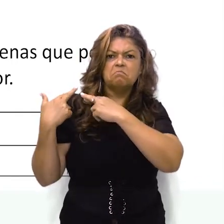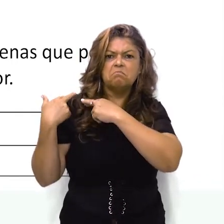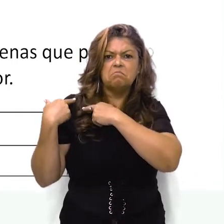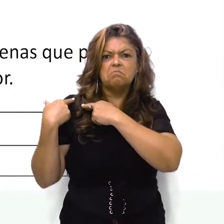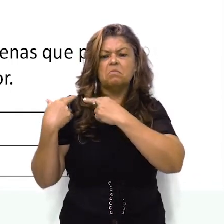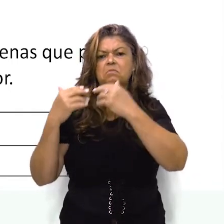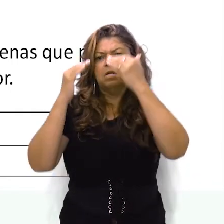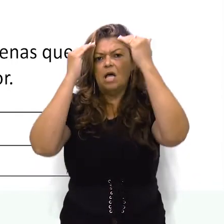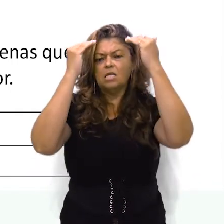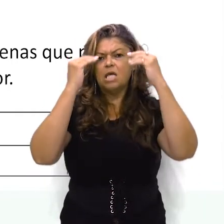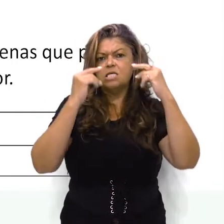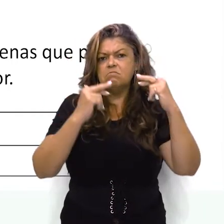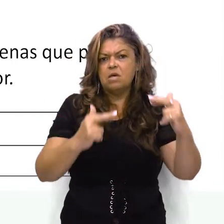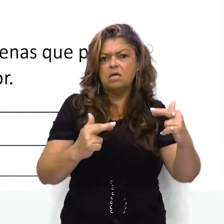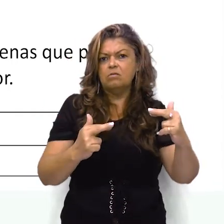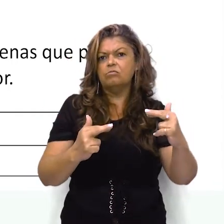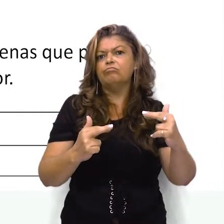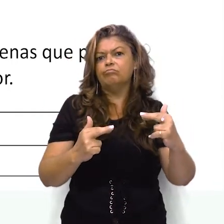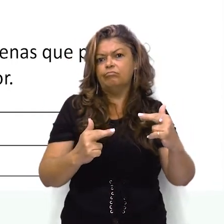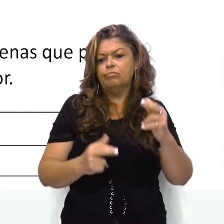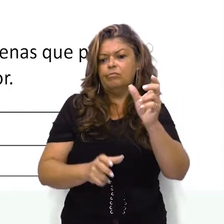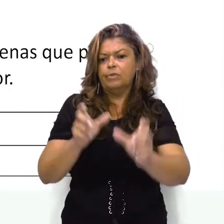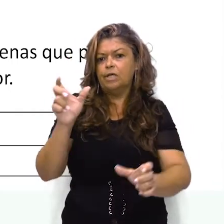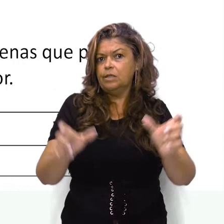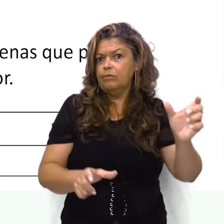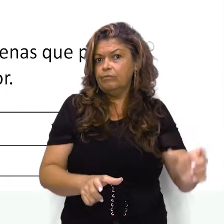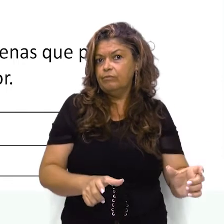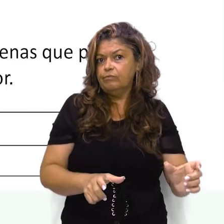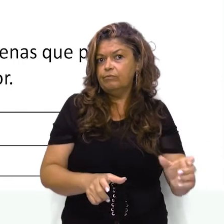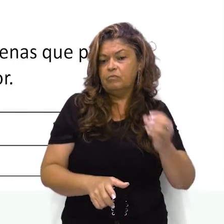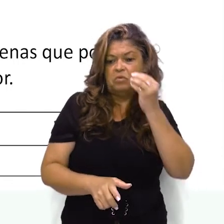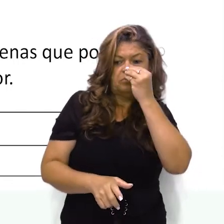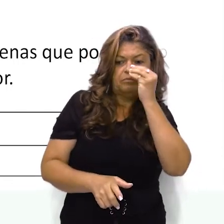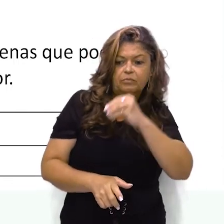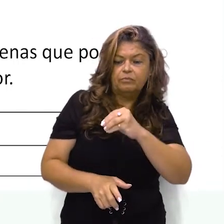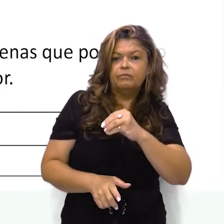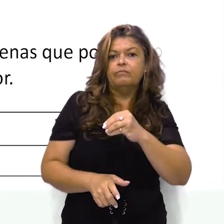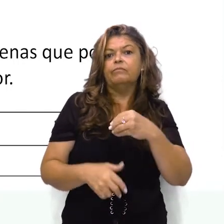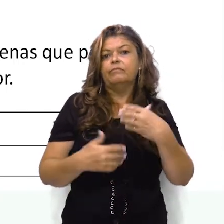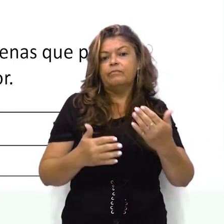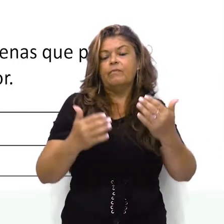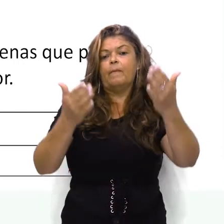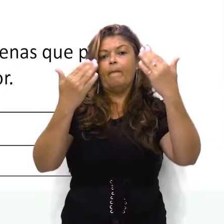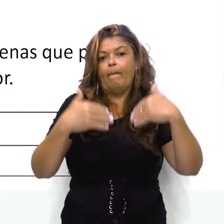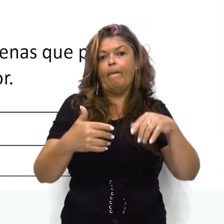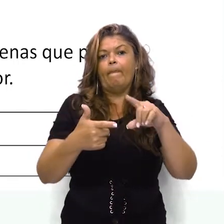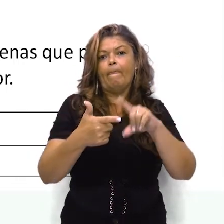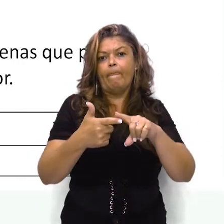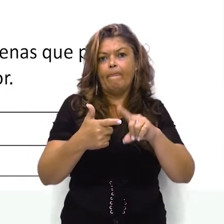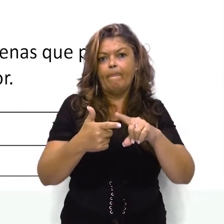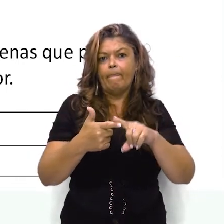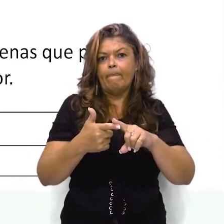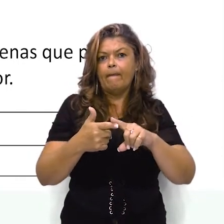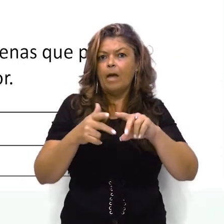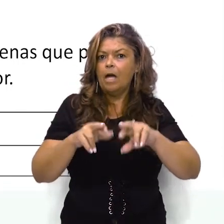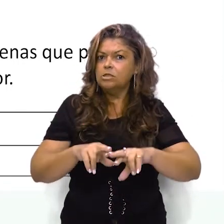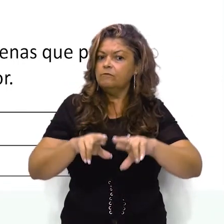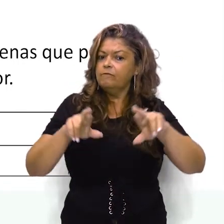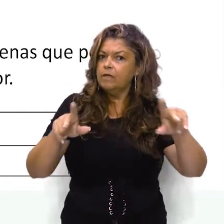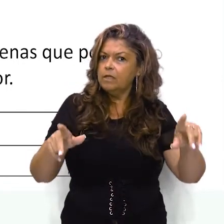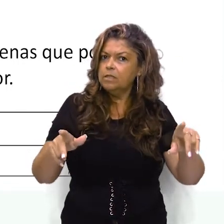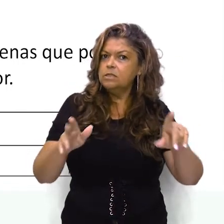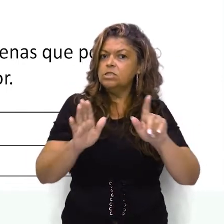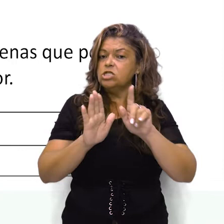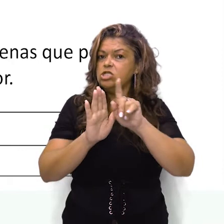respeito pelo outro, né? Entre elas, pode-se citar as diferenças de gênero,